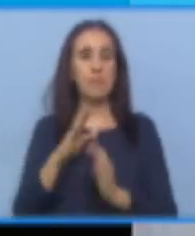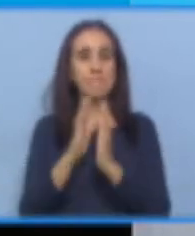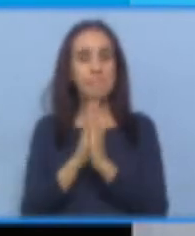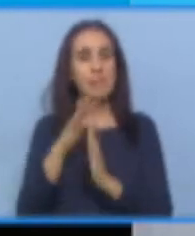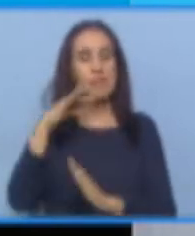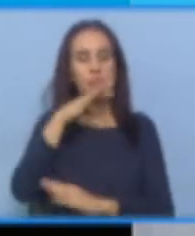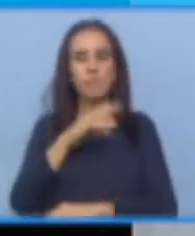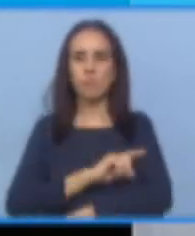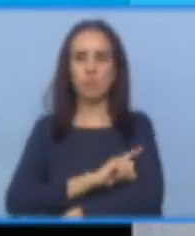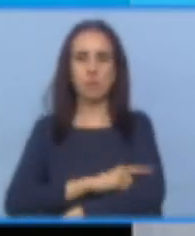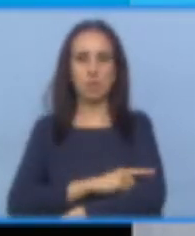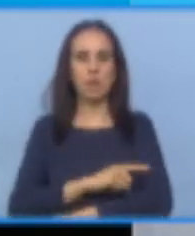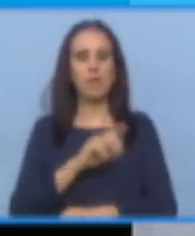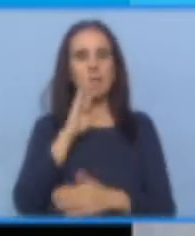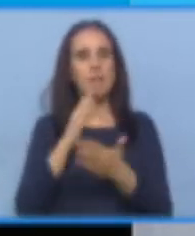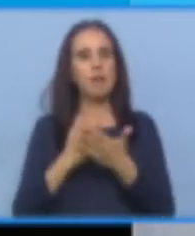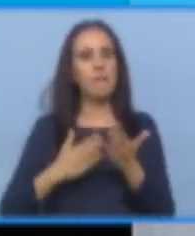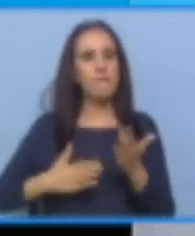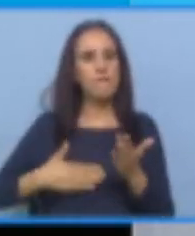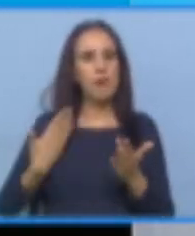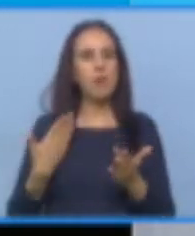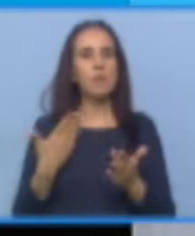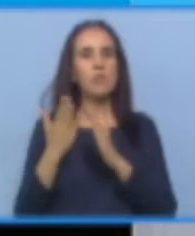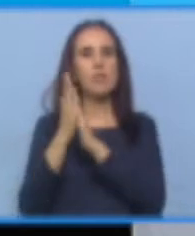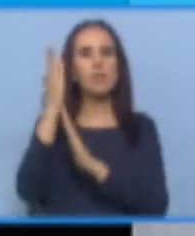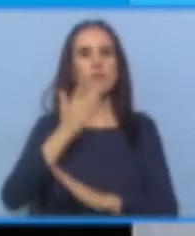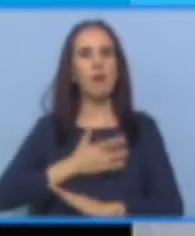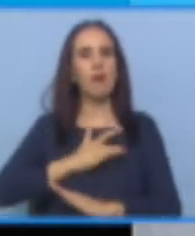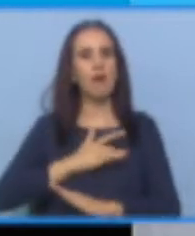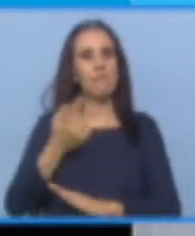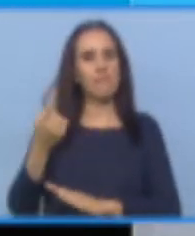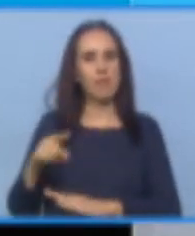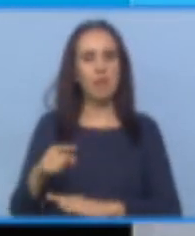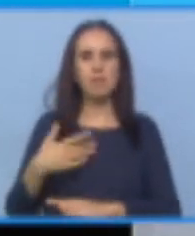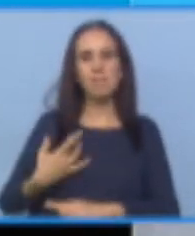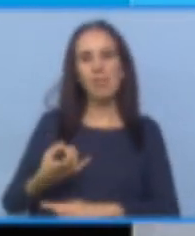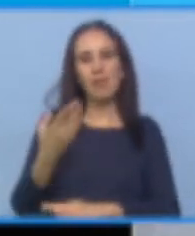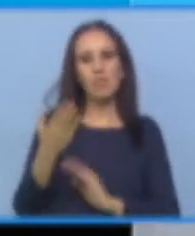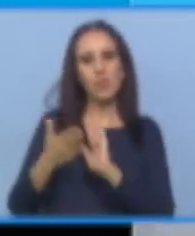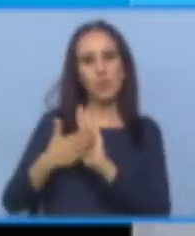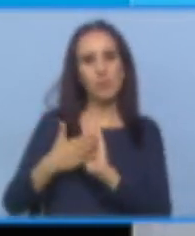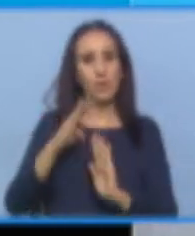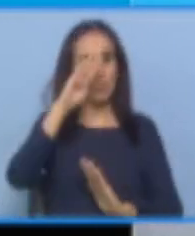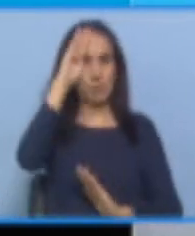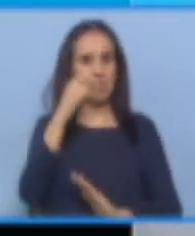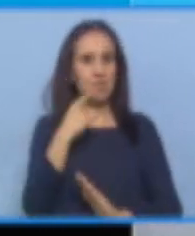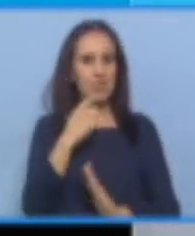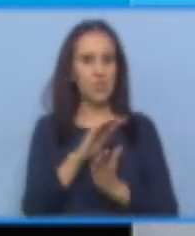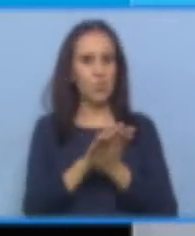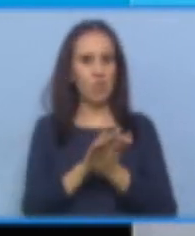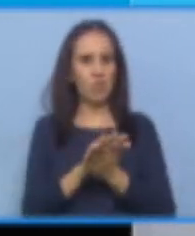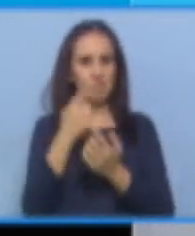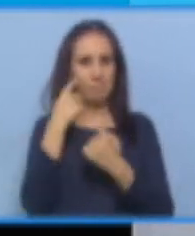família, de modo a torná-la sinal do amor de Deus e testemunha da sua misericórdia, como diz o Papa na carta convocatória. É